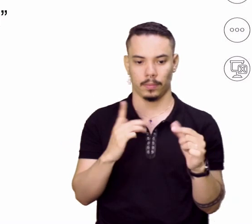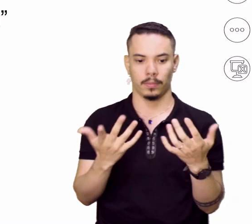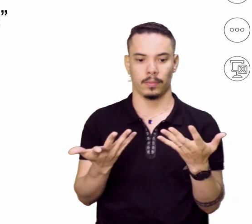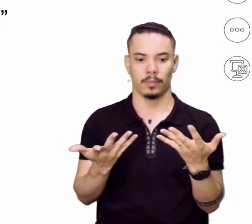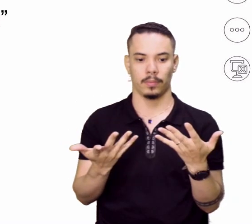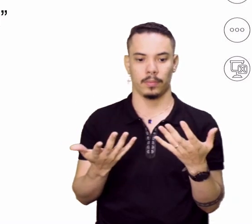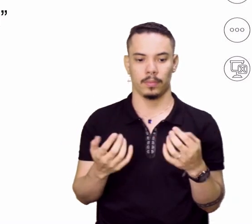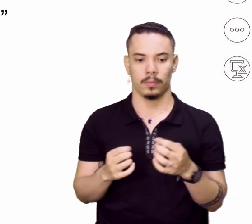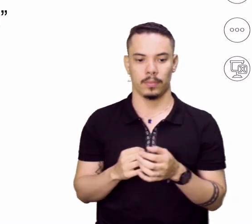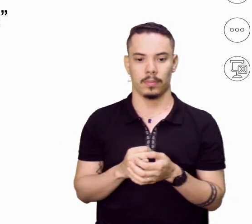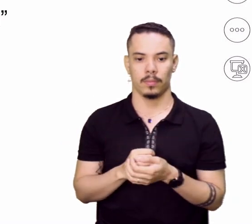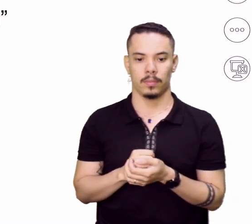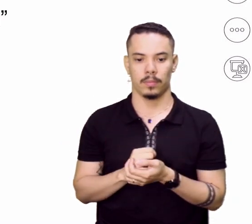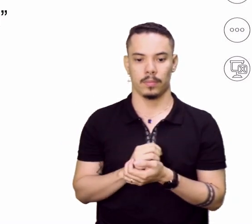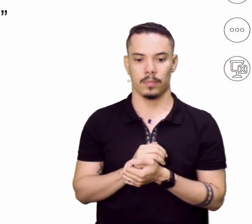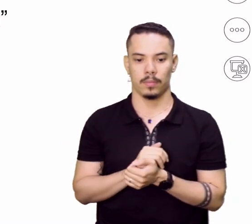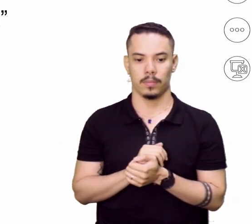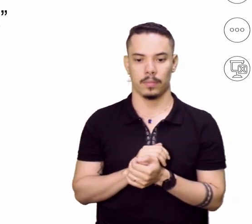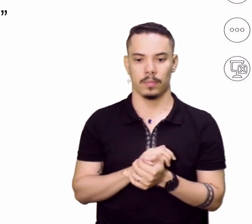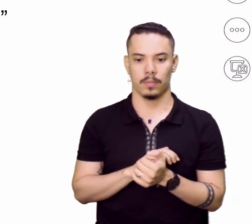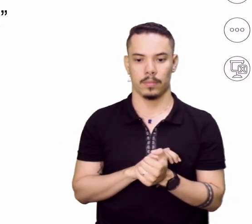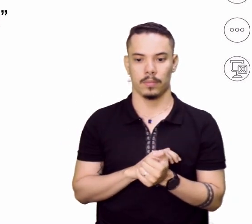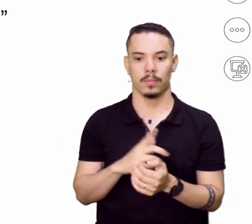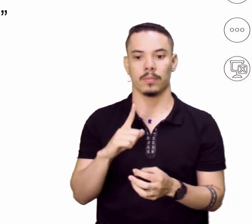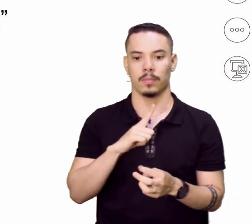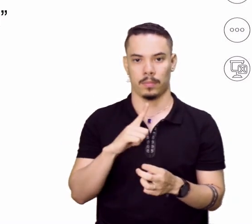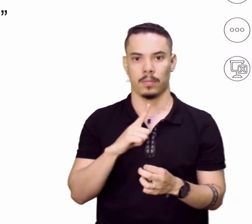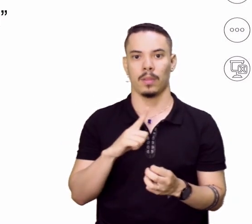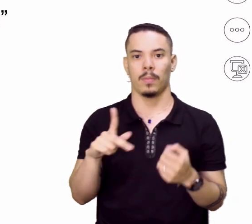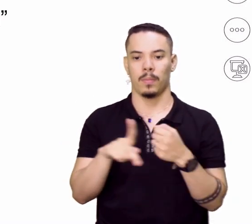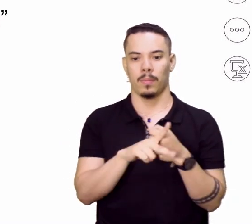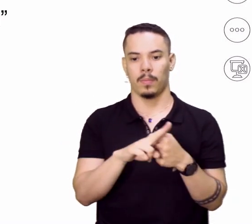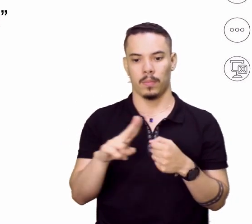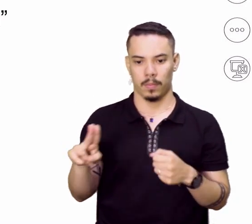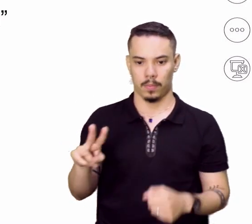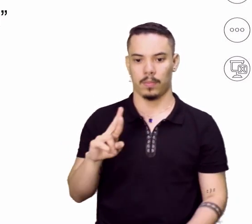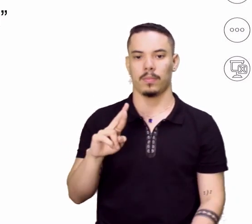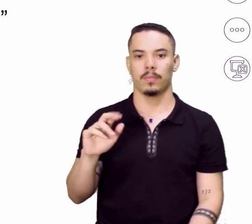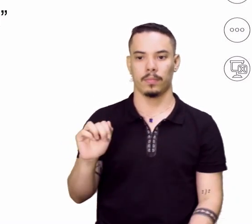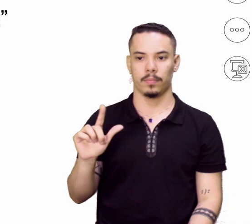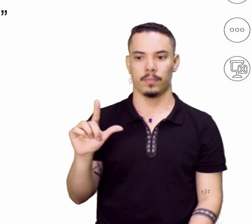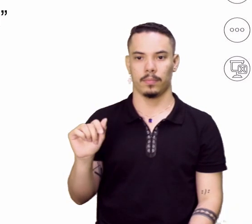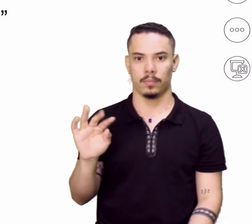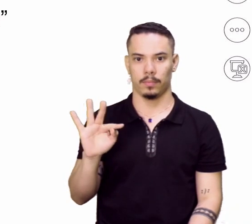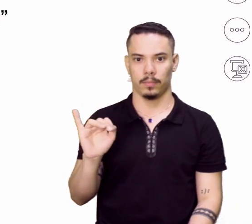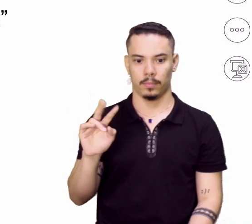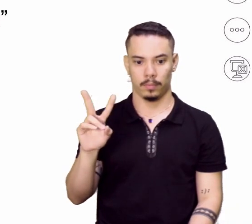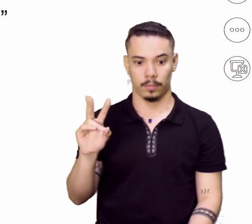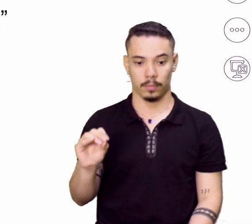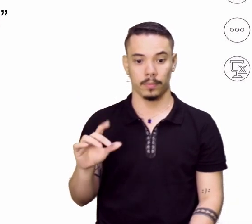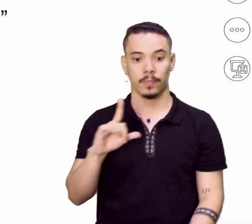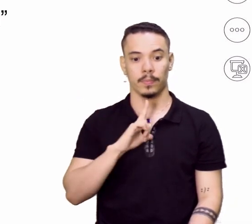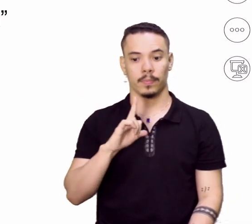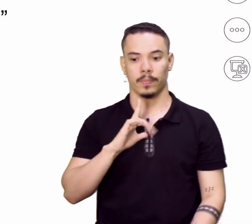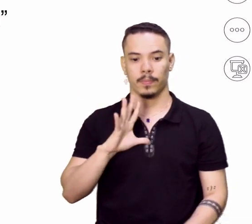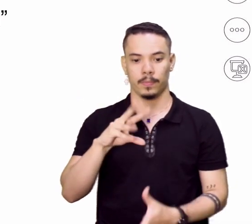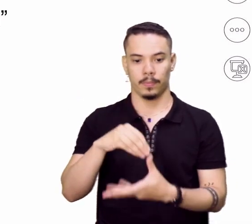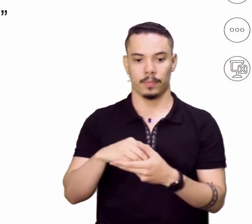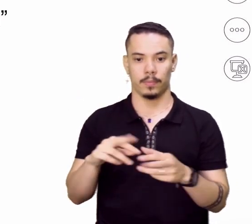uma frase sim, mas com um relative pronoun, pronome relativo, que é esse aqui, que ele se relaciona